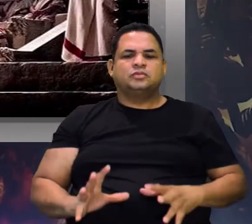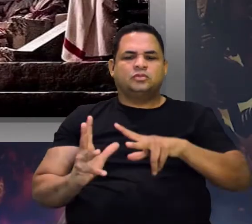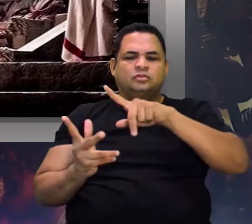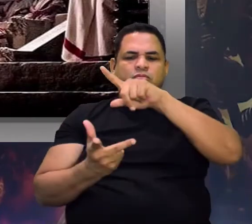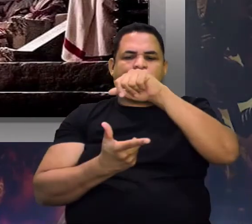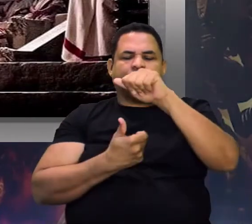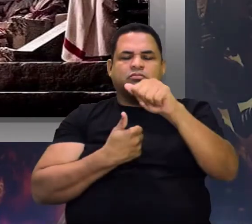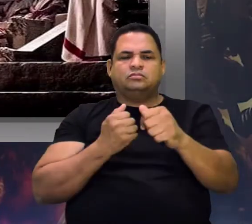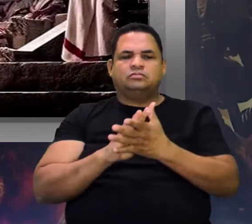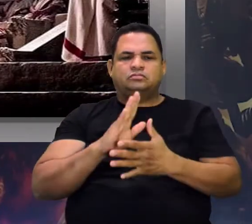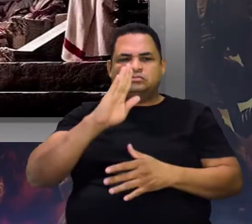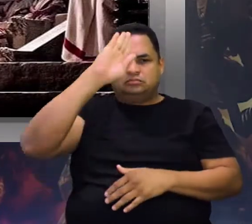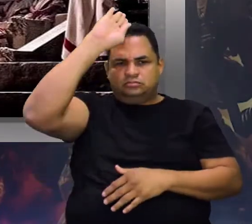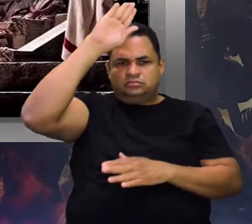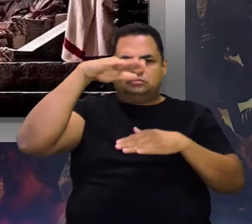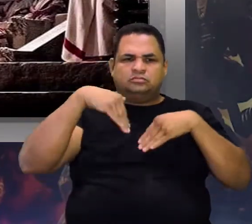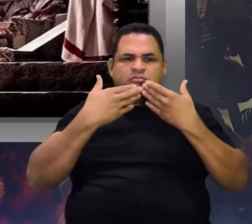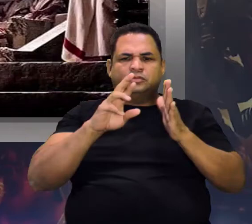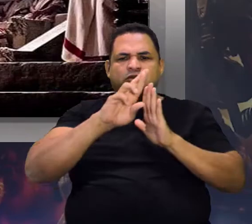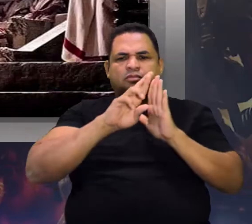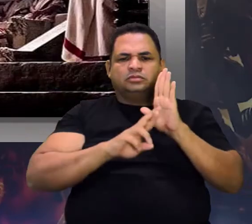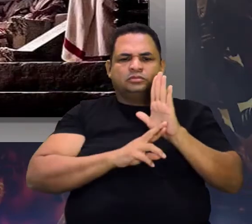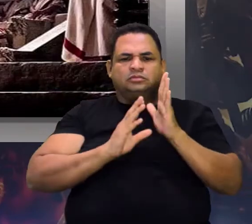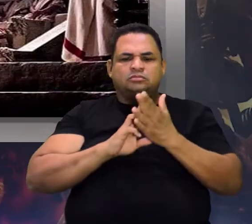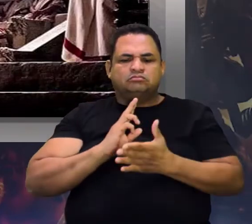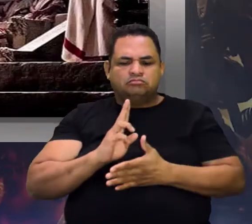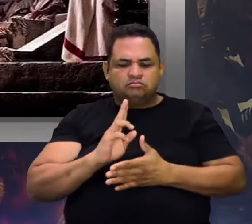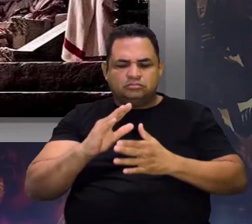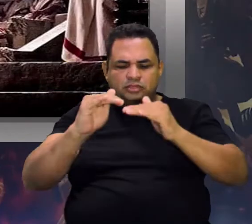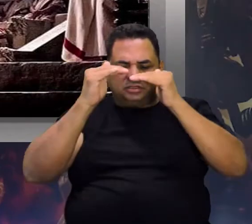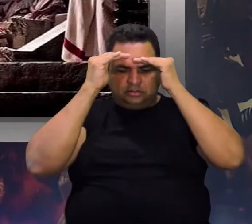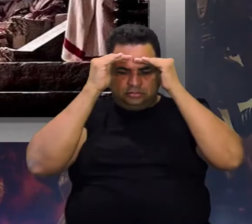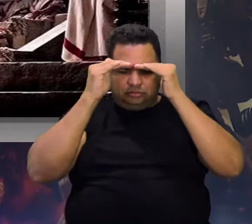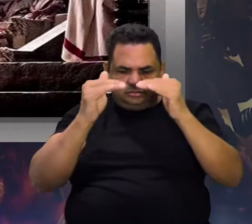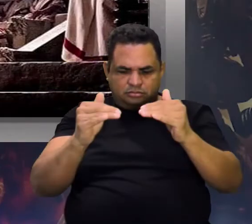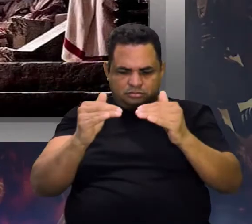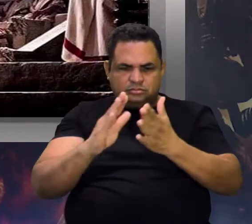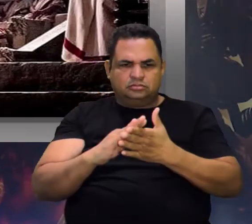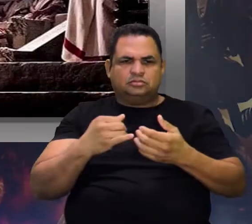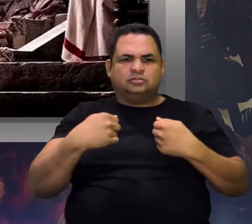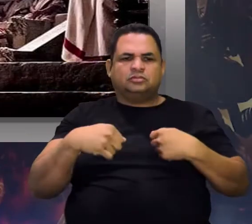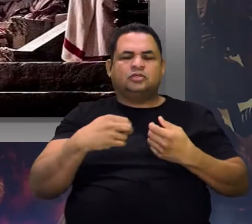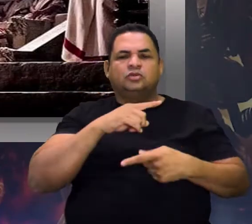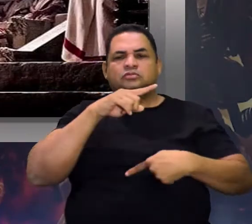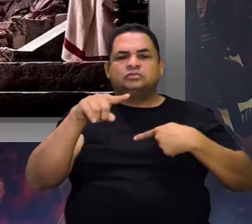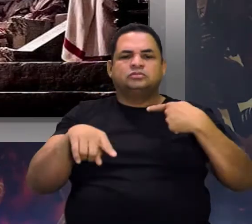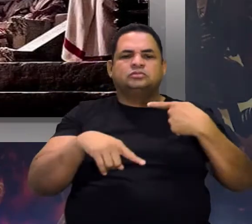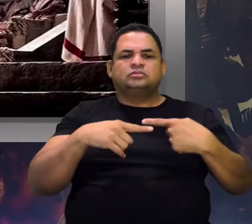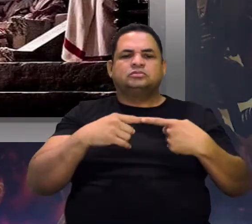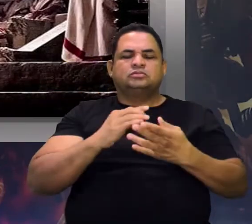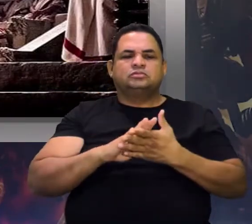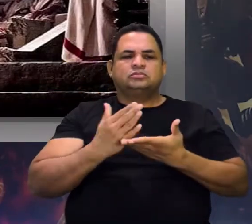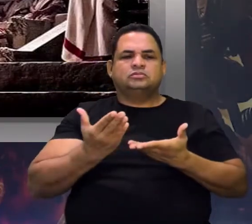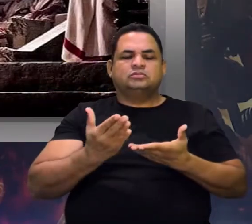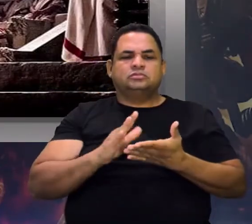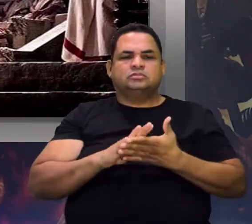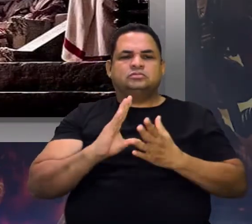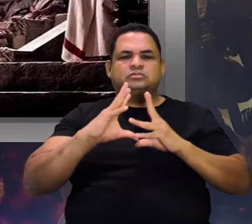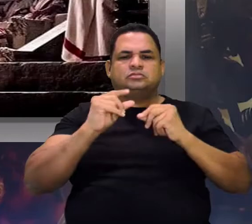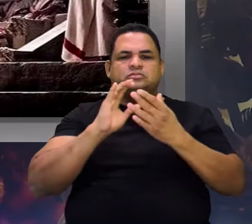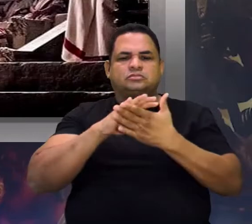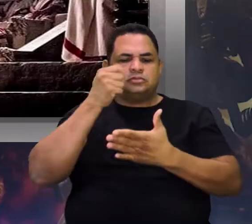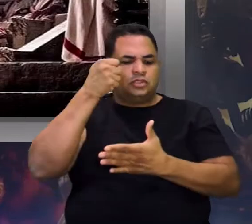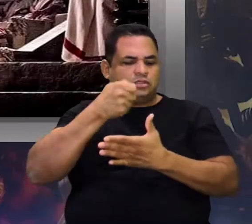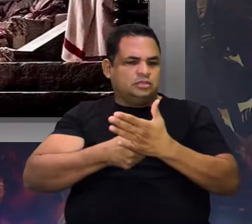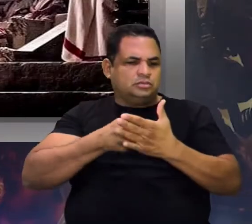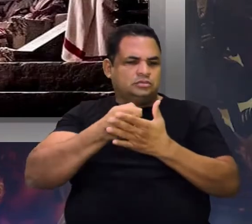romano. Quais são as regras que serão seguidas? Quais são as finalidades que serão seguidas? Tudo isso era definido